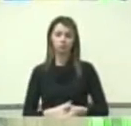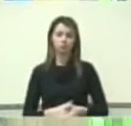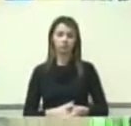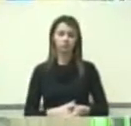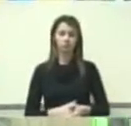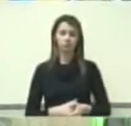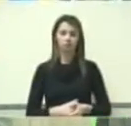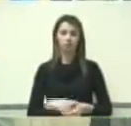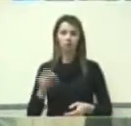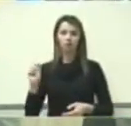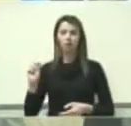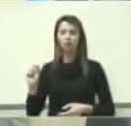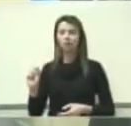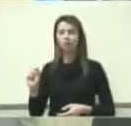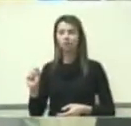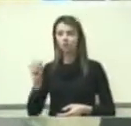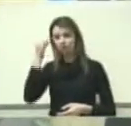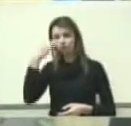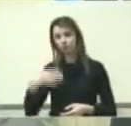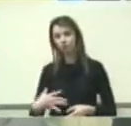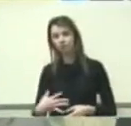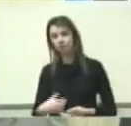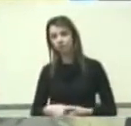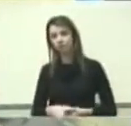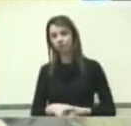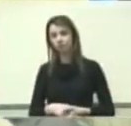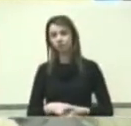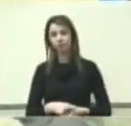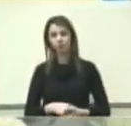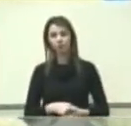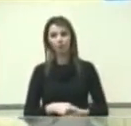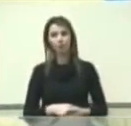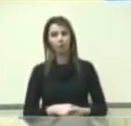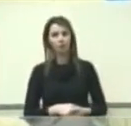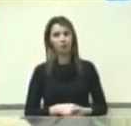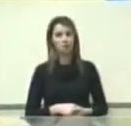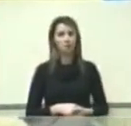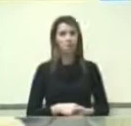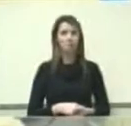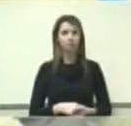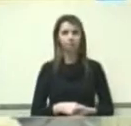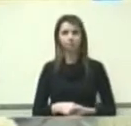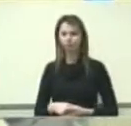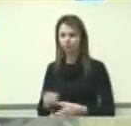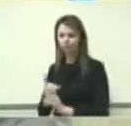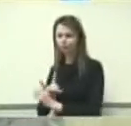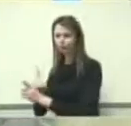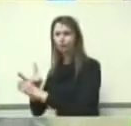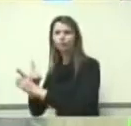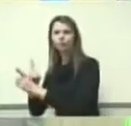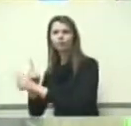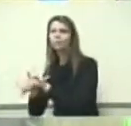e nos diz a palavra irmãos que eles estando conversando